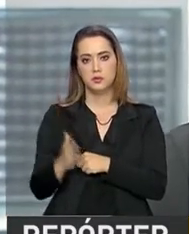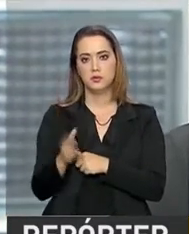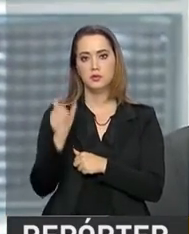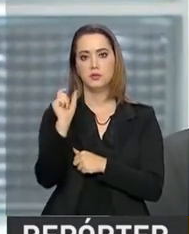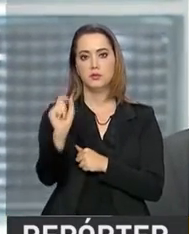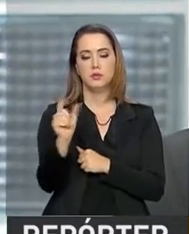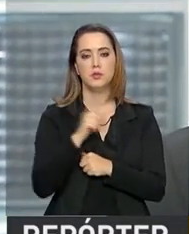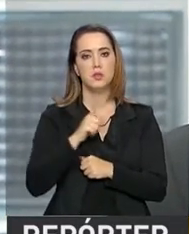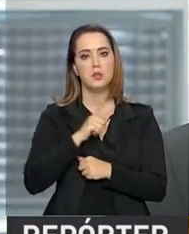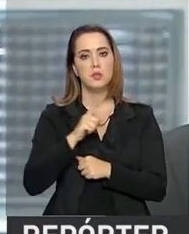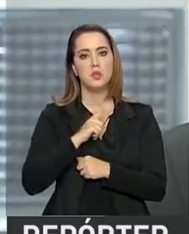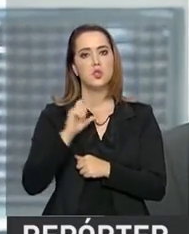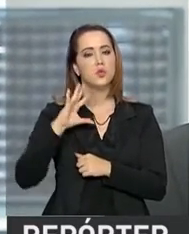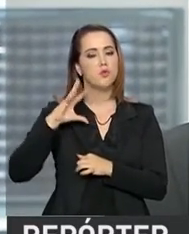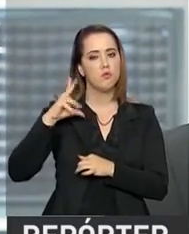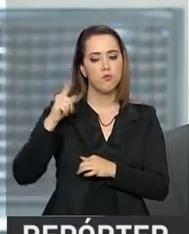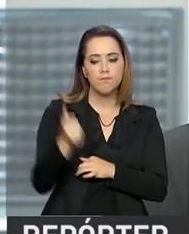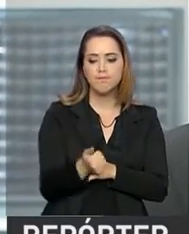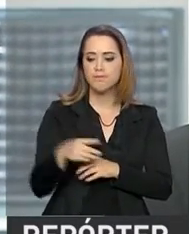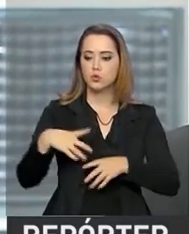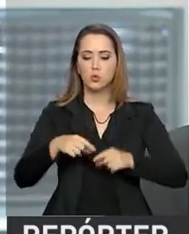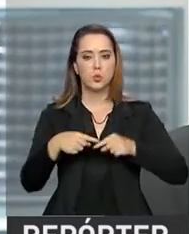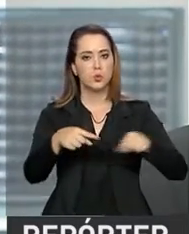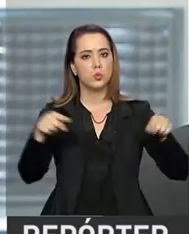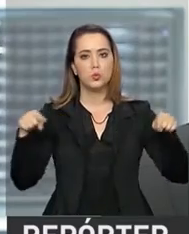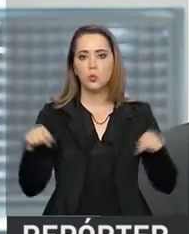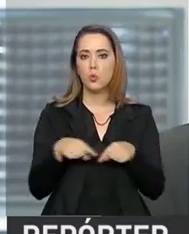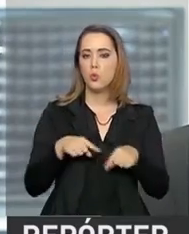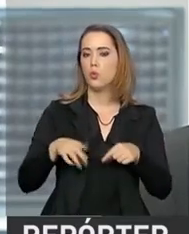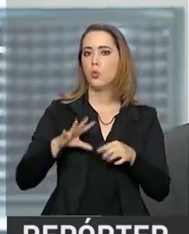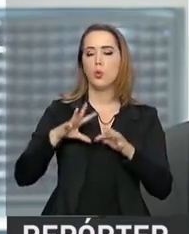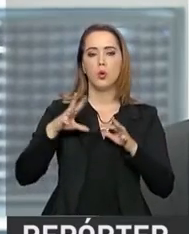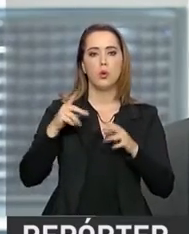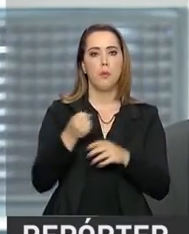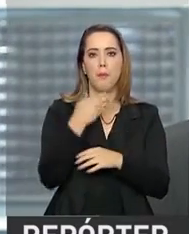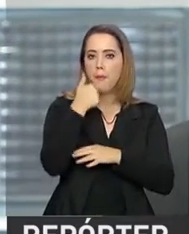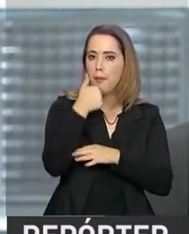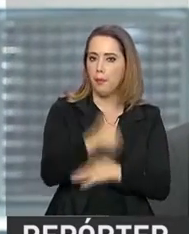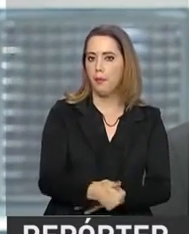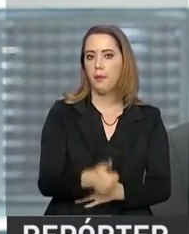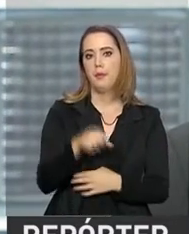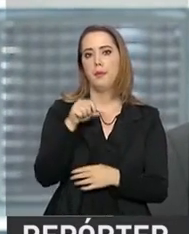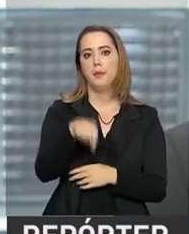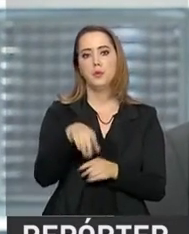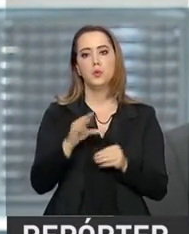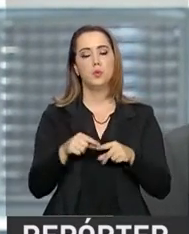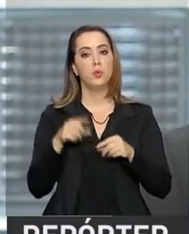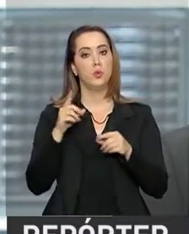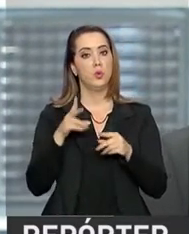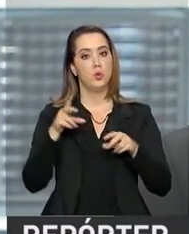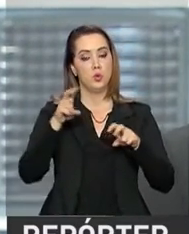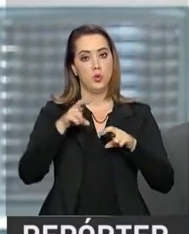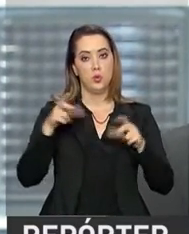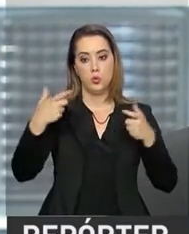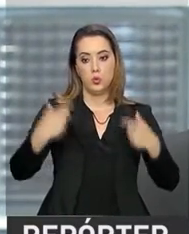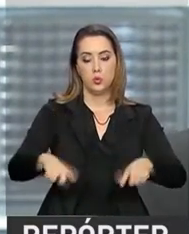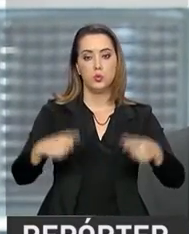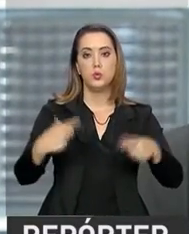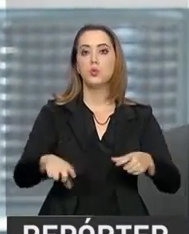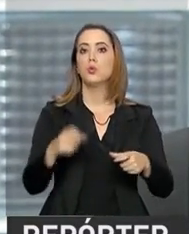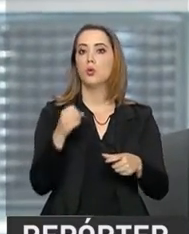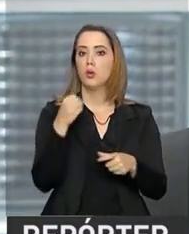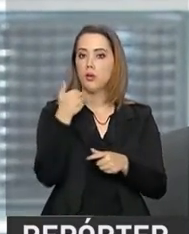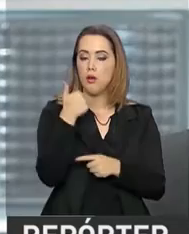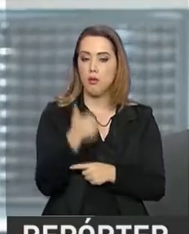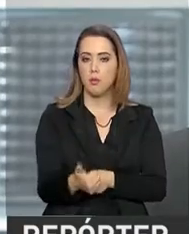o seu equipamento utilizado de forma limpa o seu sinal limpo acomodado no espectro e que